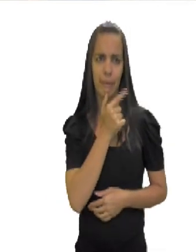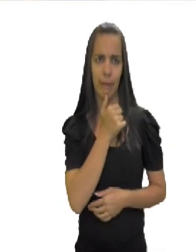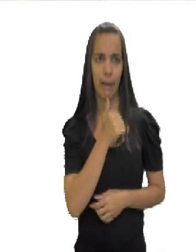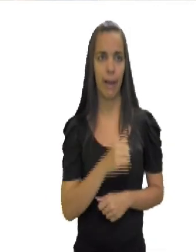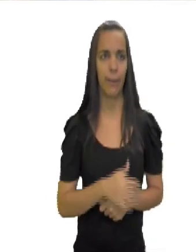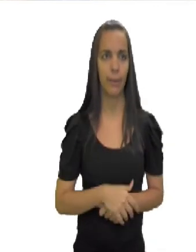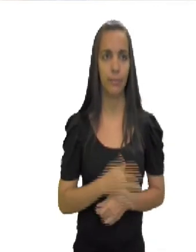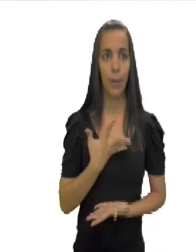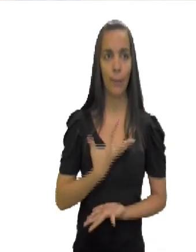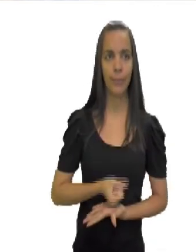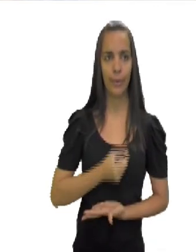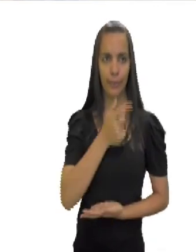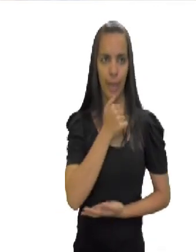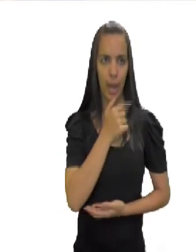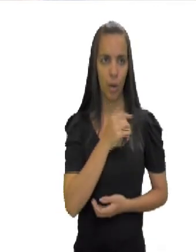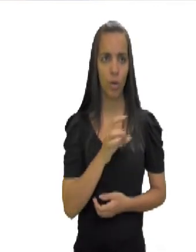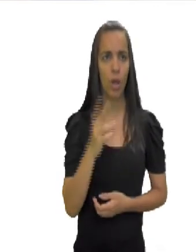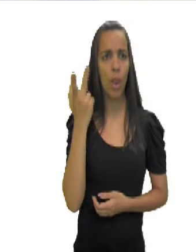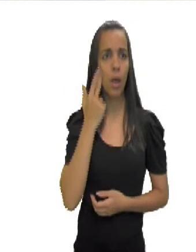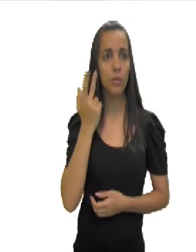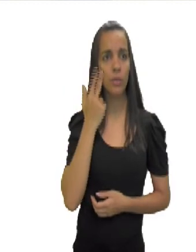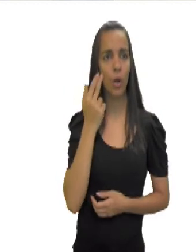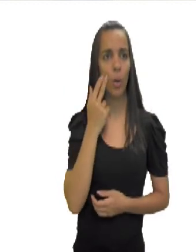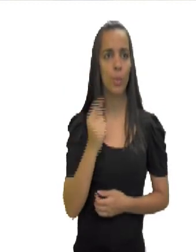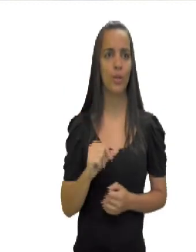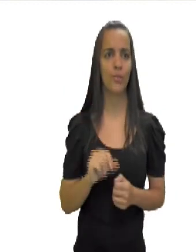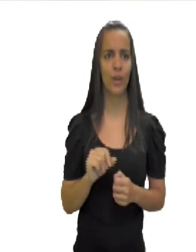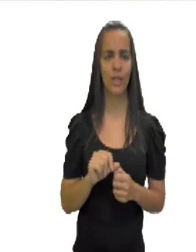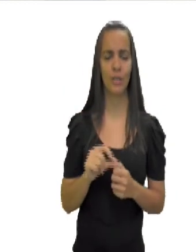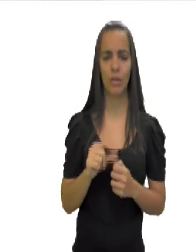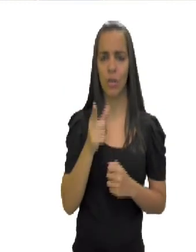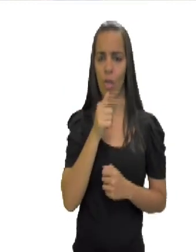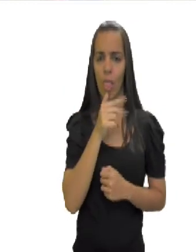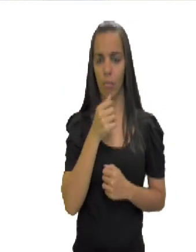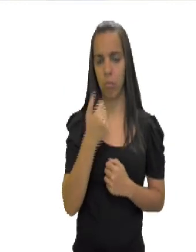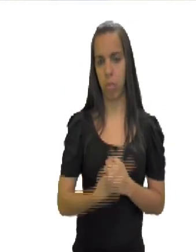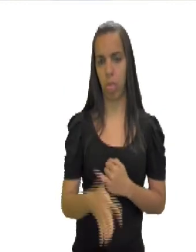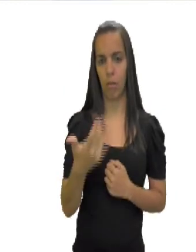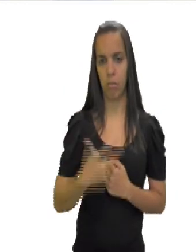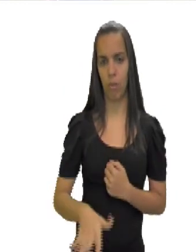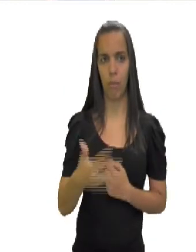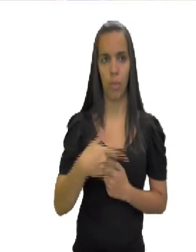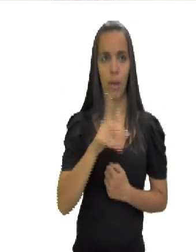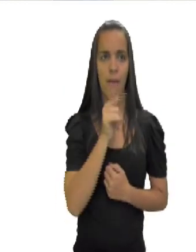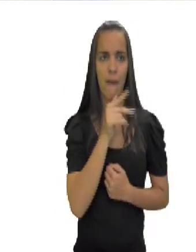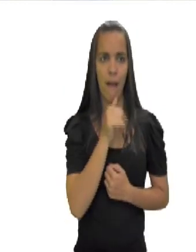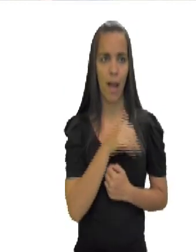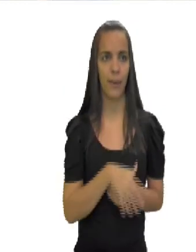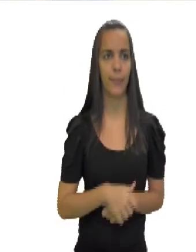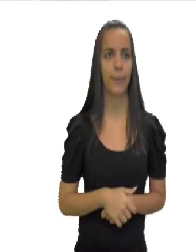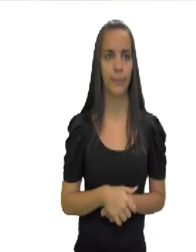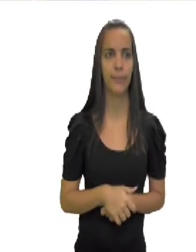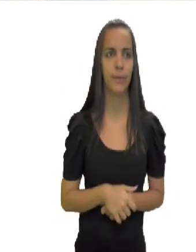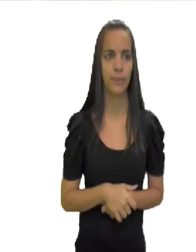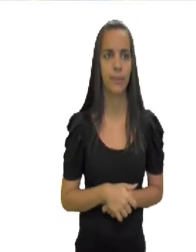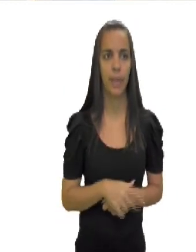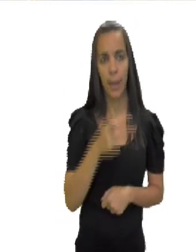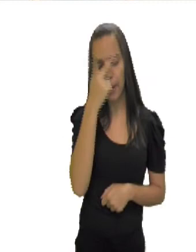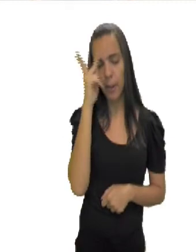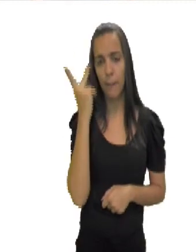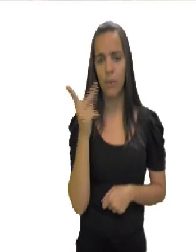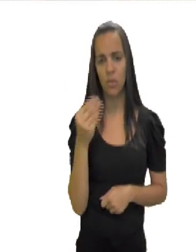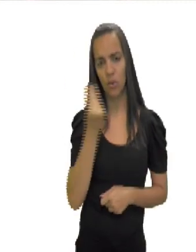pessoa desidrata muito rápido. No caso de uma diarreia constante, aí é perigoso a